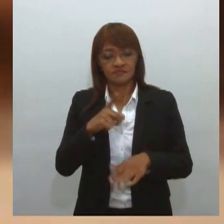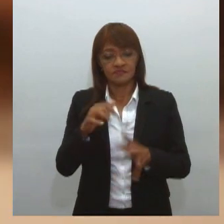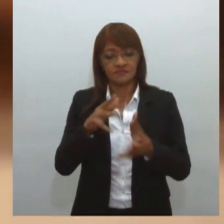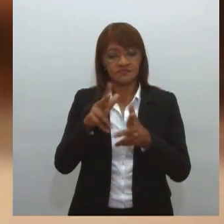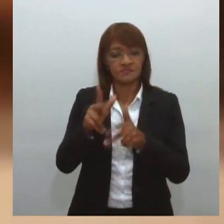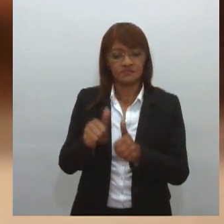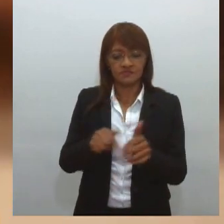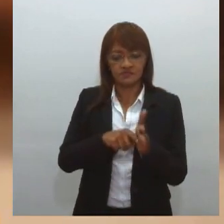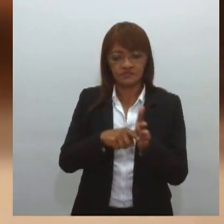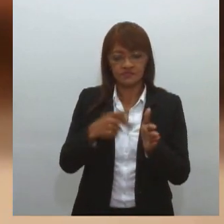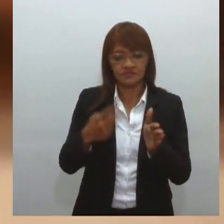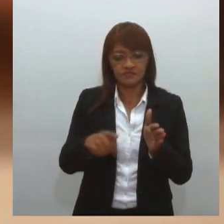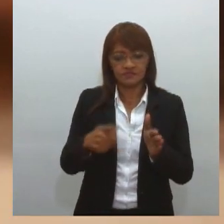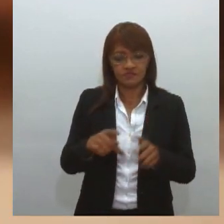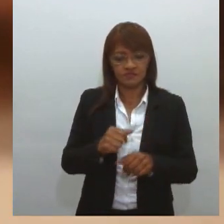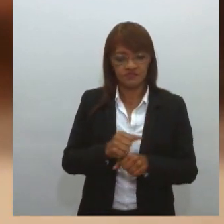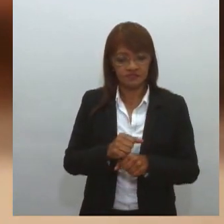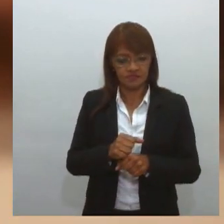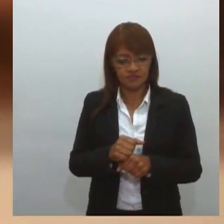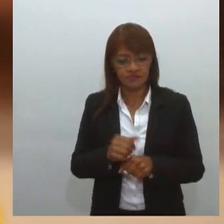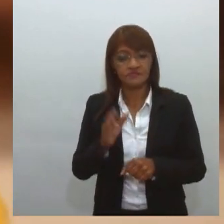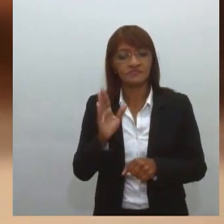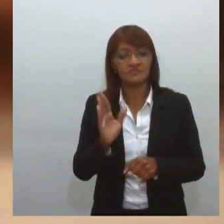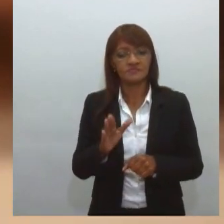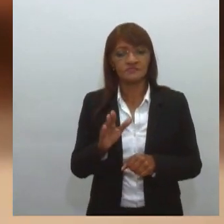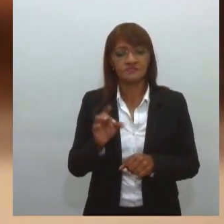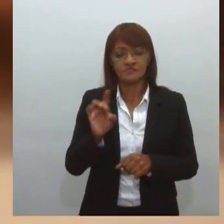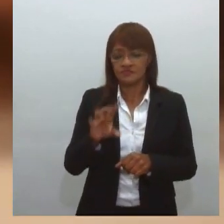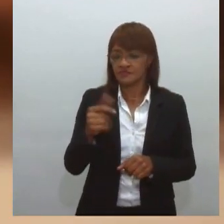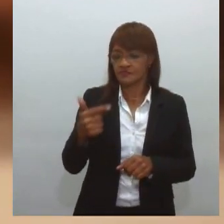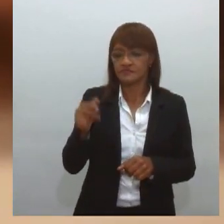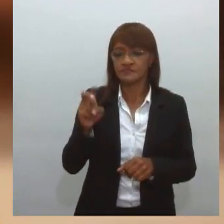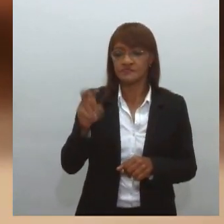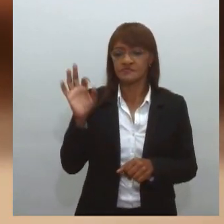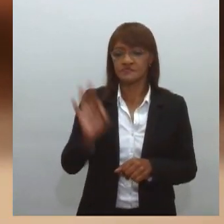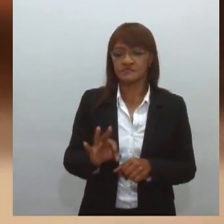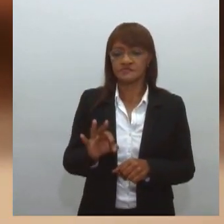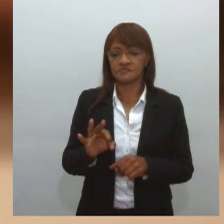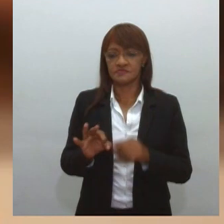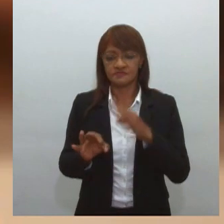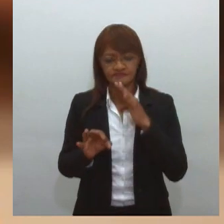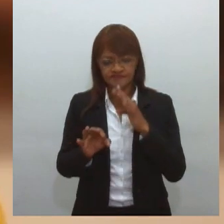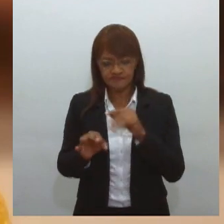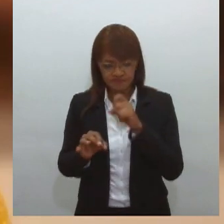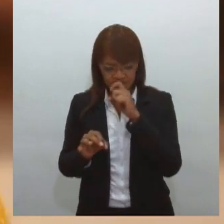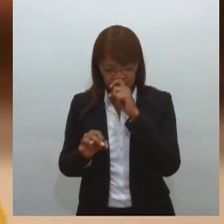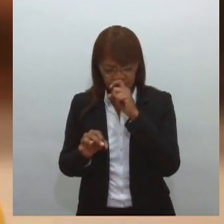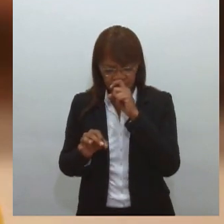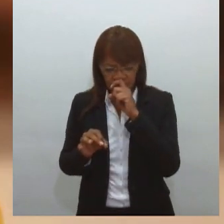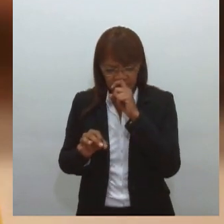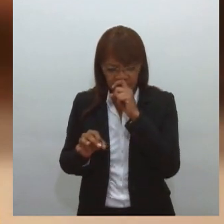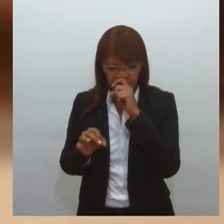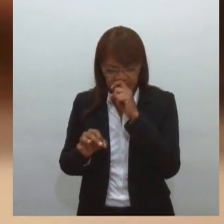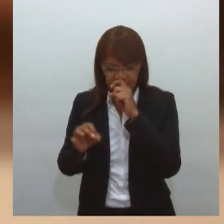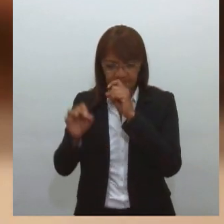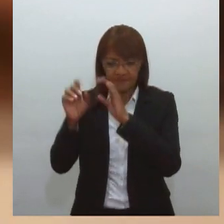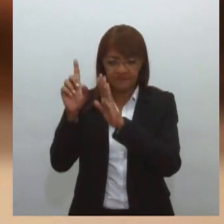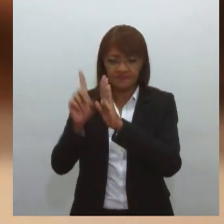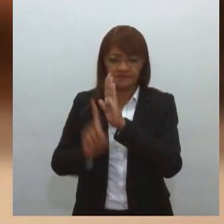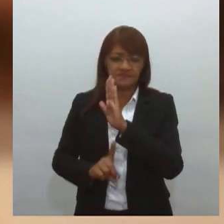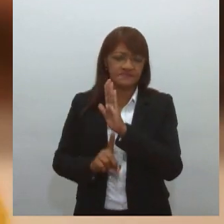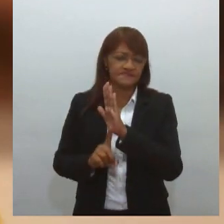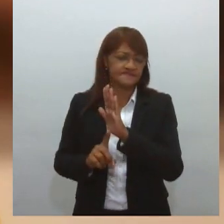que 25% só da população conhecia os seus direitos. O que, que acontece? Não é só o legislativo. Nós temos que